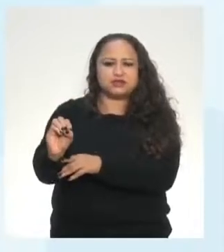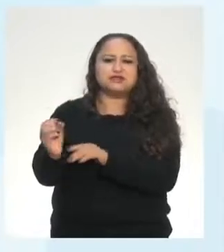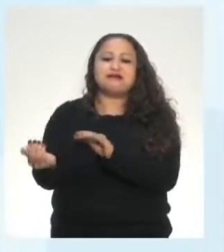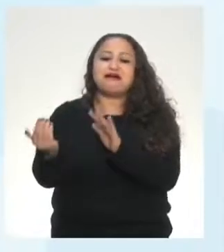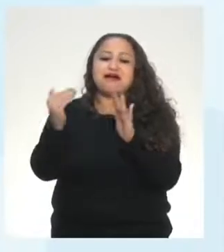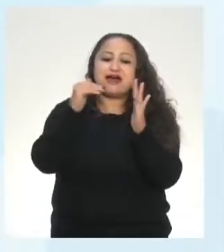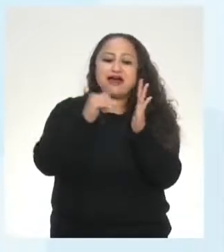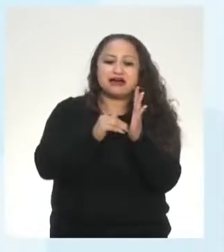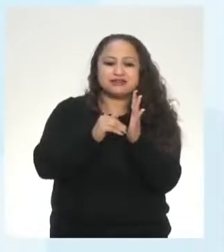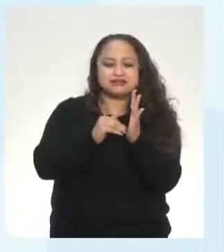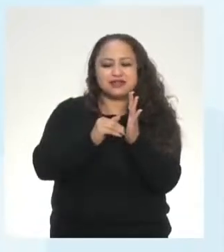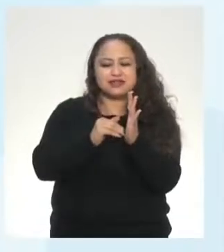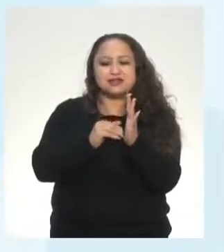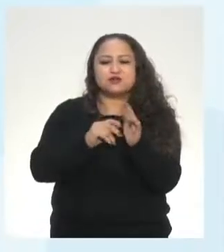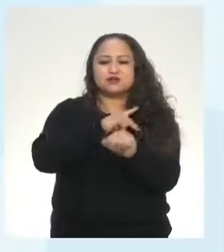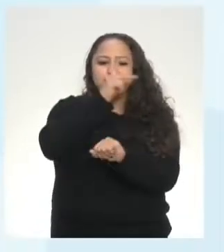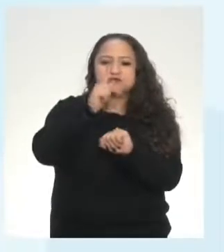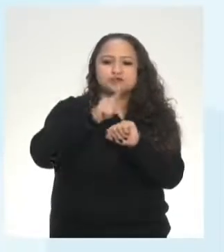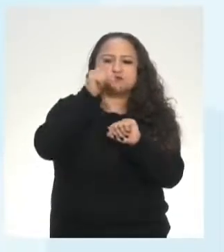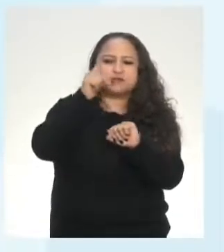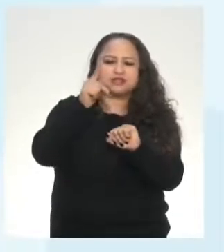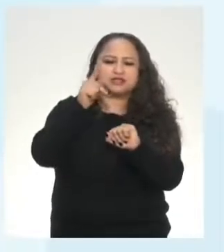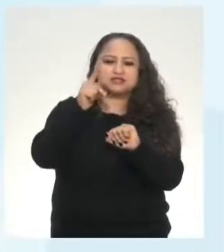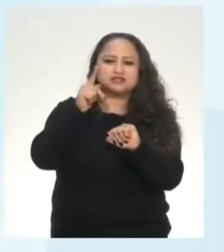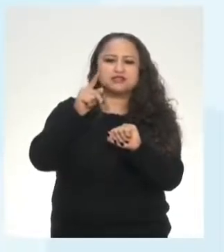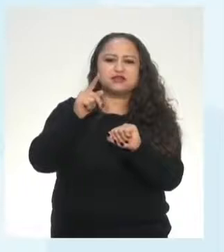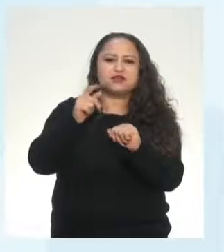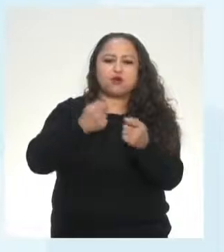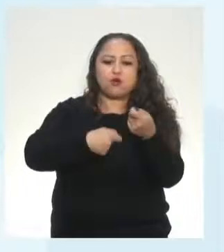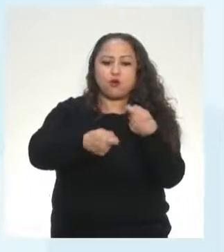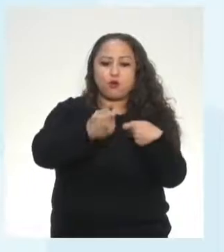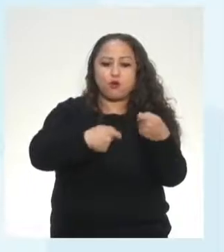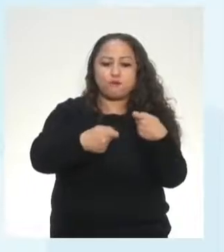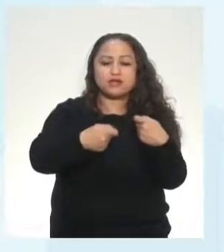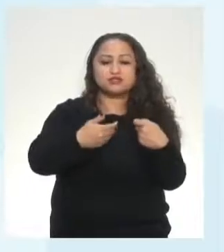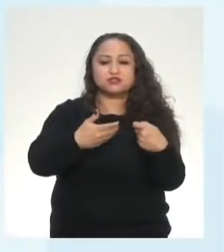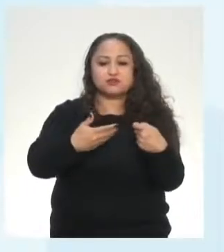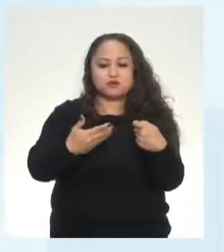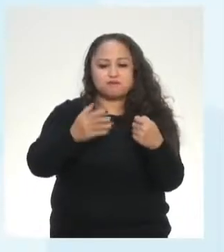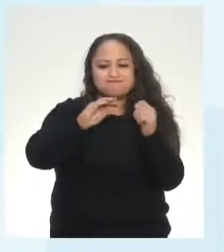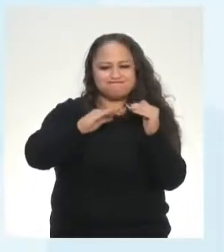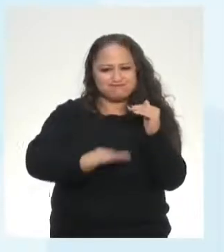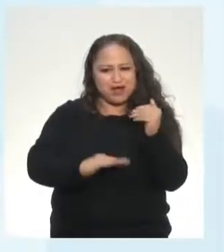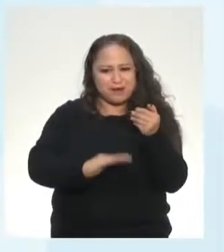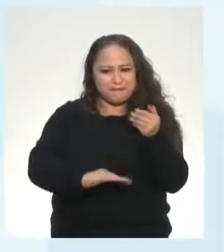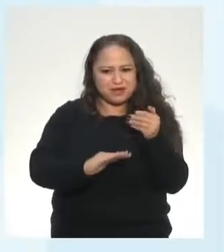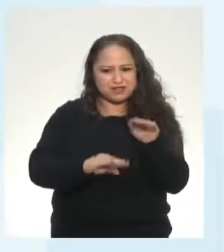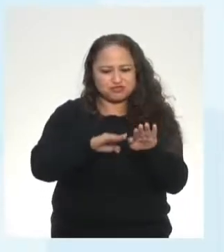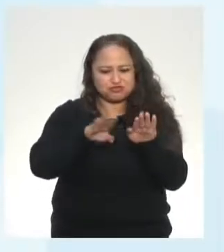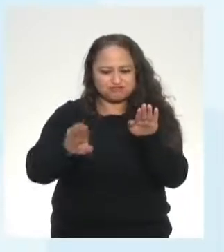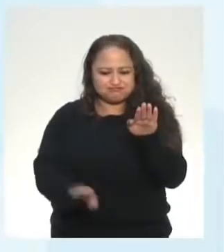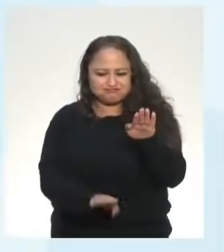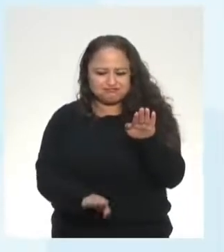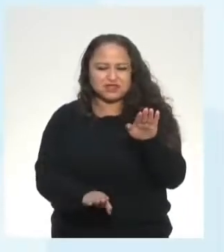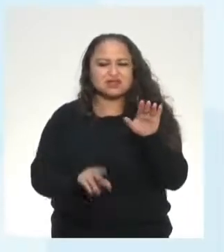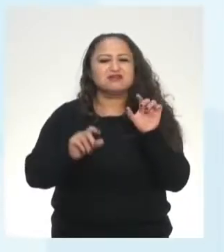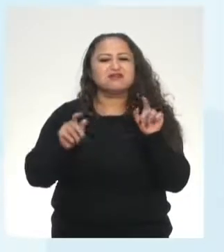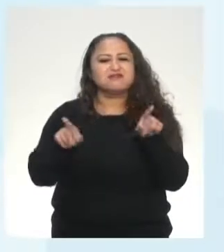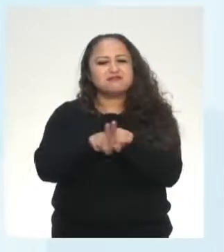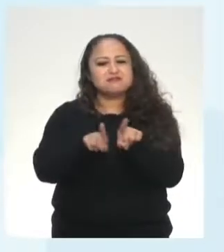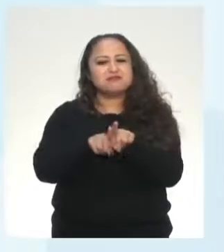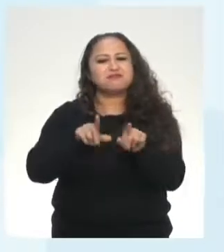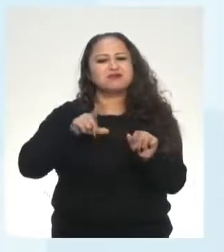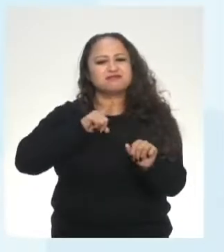os países menos desenvolvidos ainda estão numa linha de crescimento. Lógico que a gente está observando uma tendência